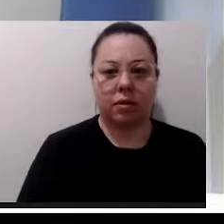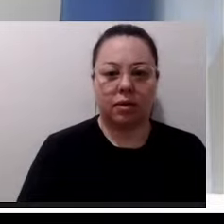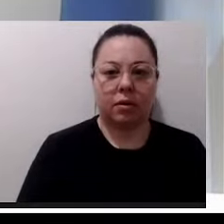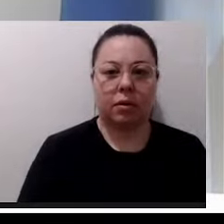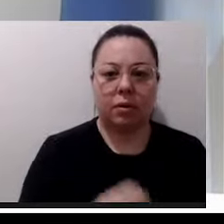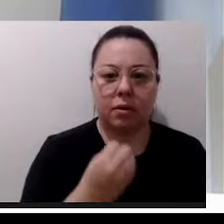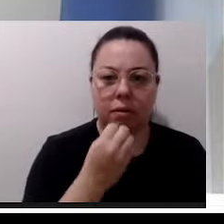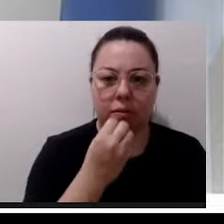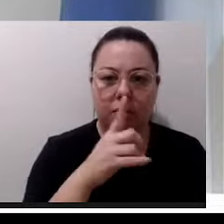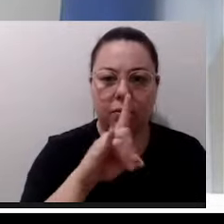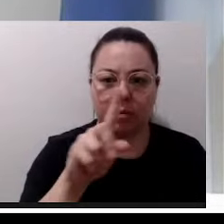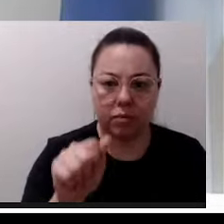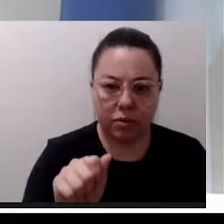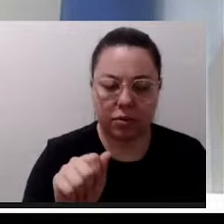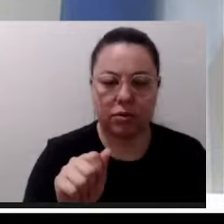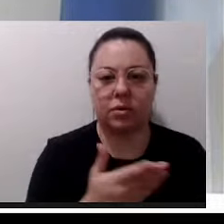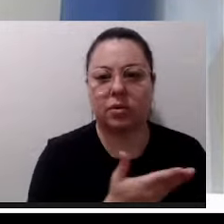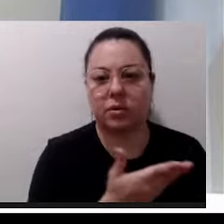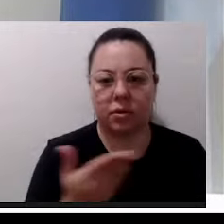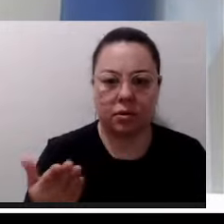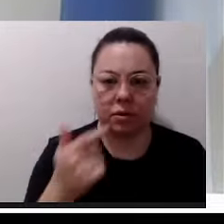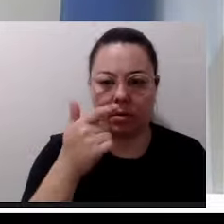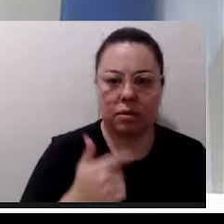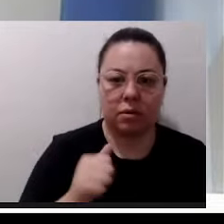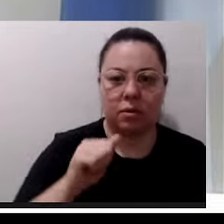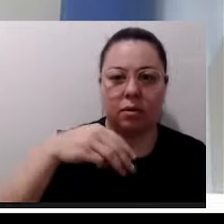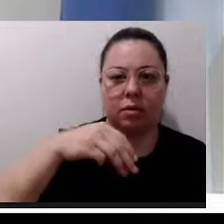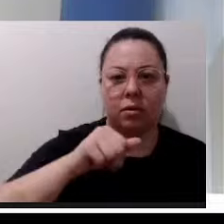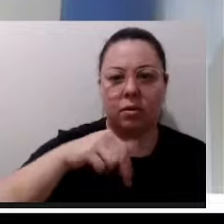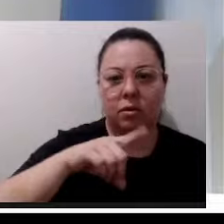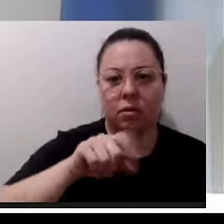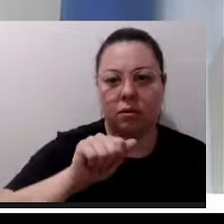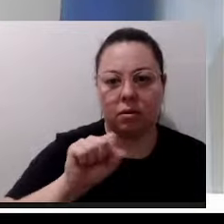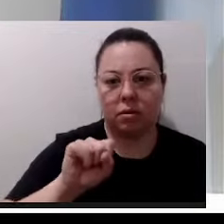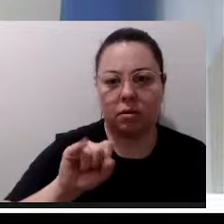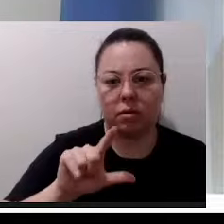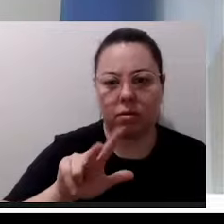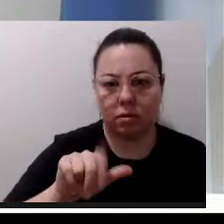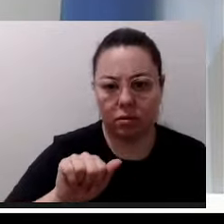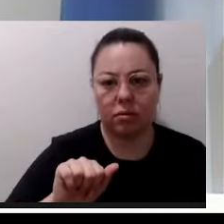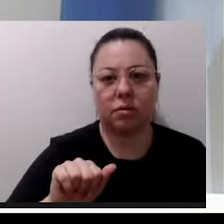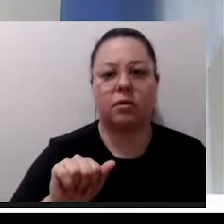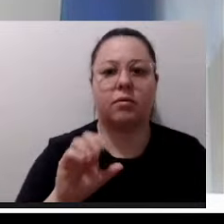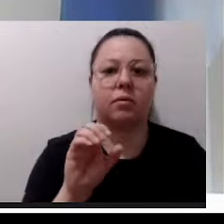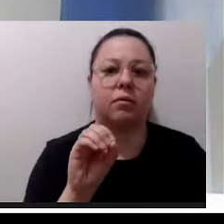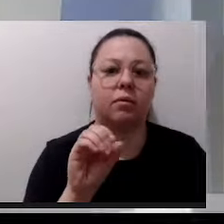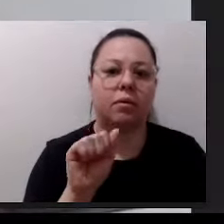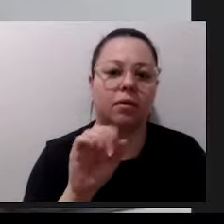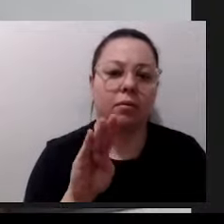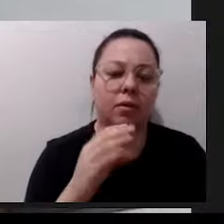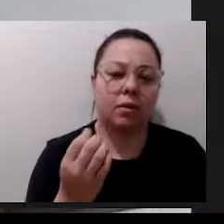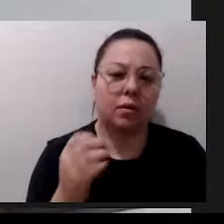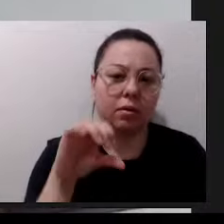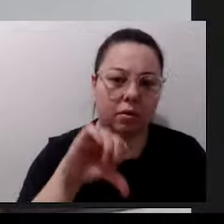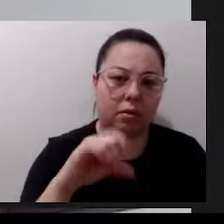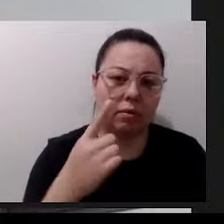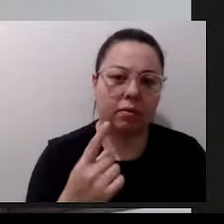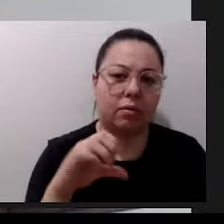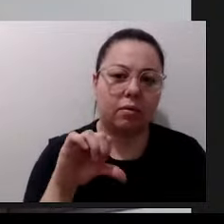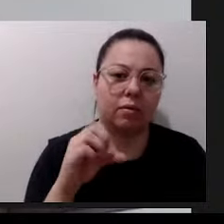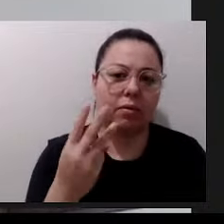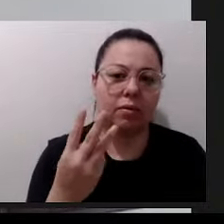nobres julgadores. Amanda Ferreira da Silva, OAB 41934, e represento o recorrente,